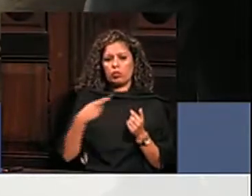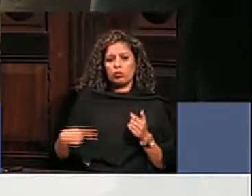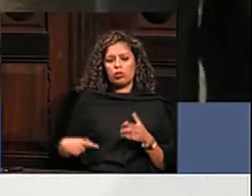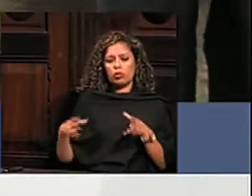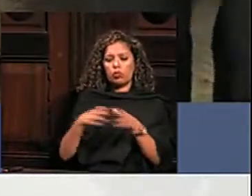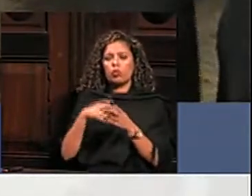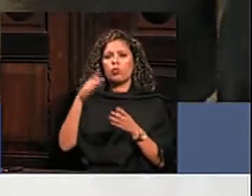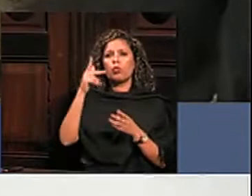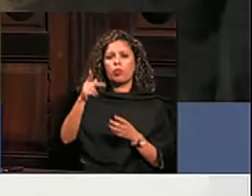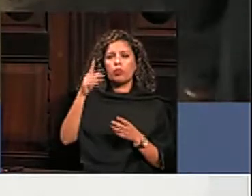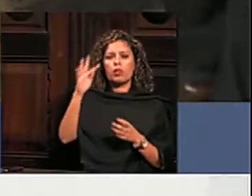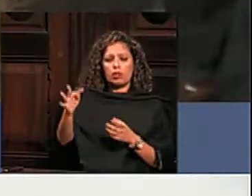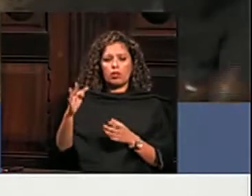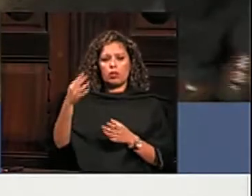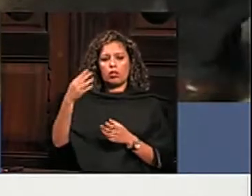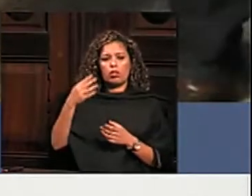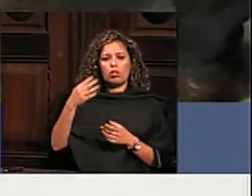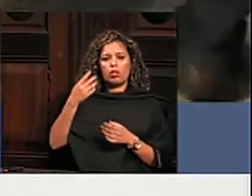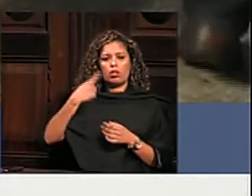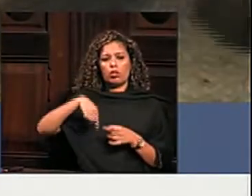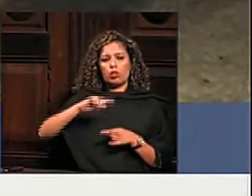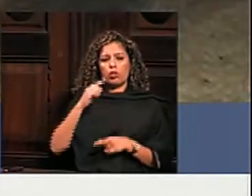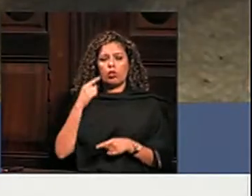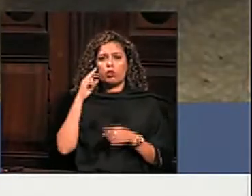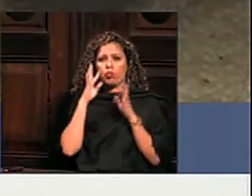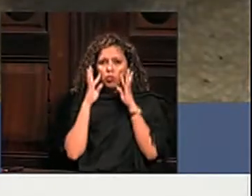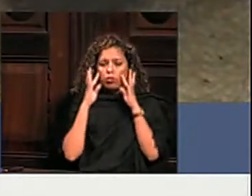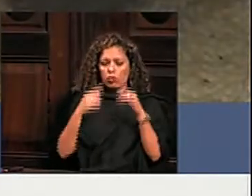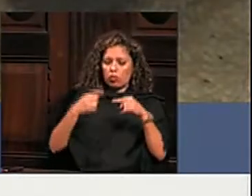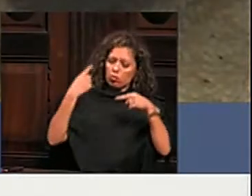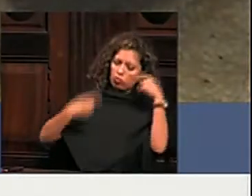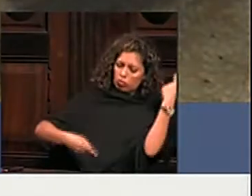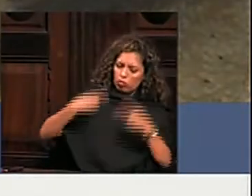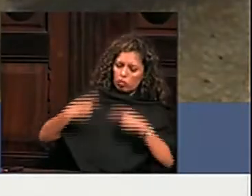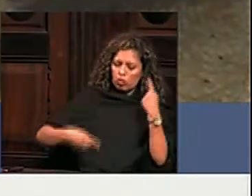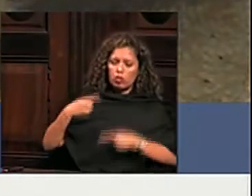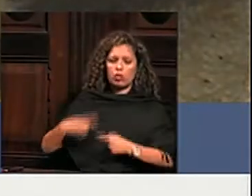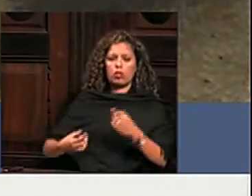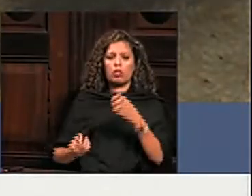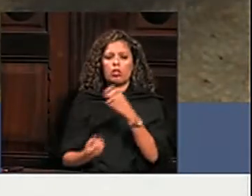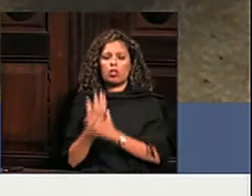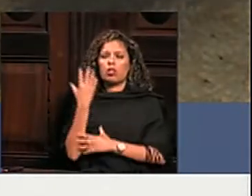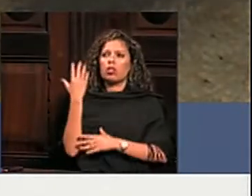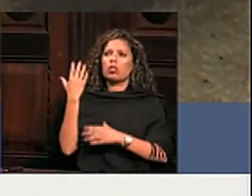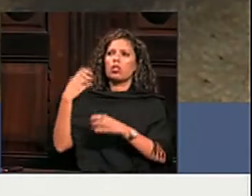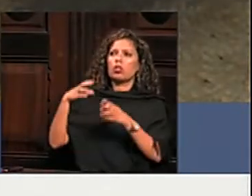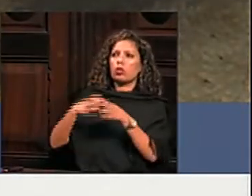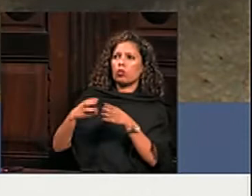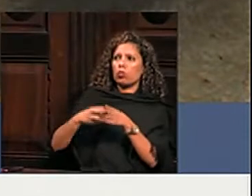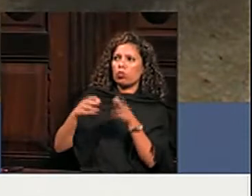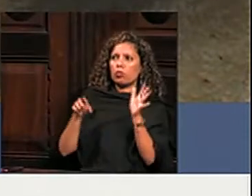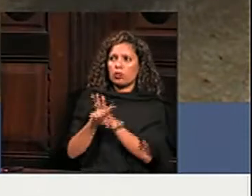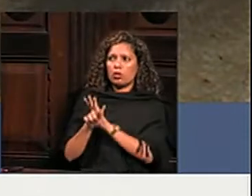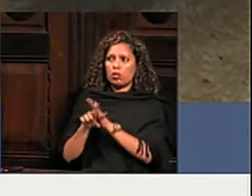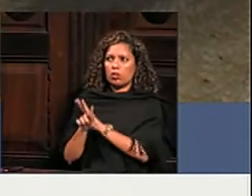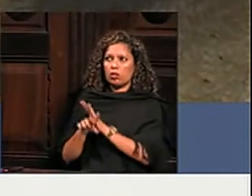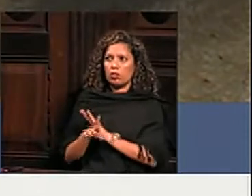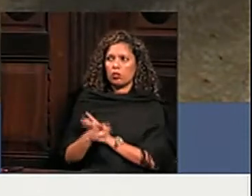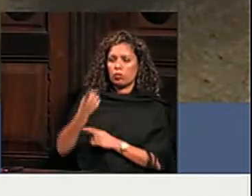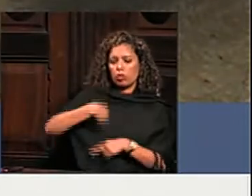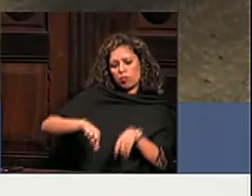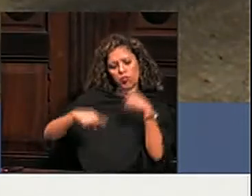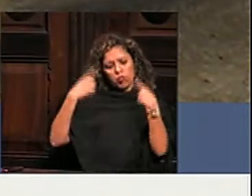dos Trabalhadores acompanhou o debate sobre a controladoria, apresentou emendas e debateu o papel